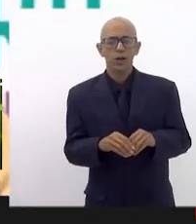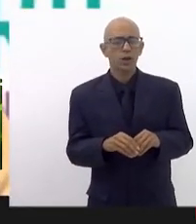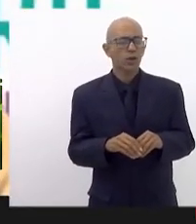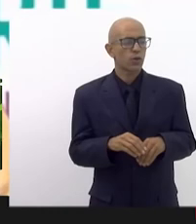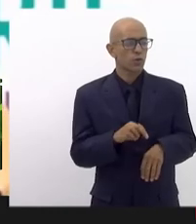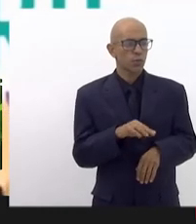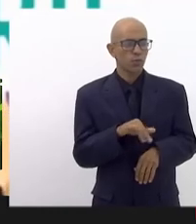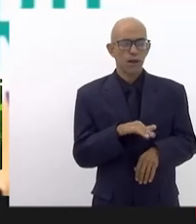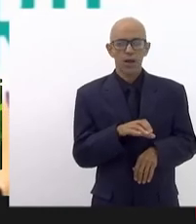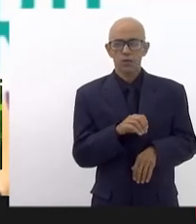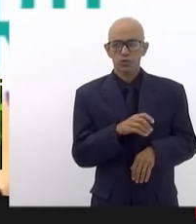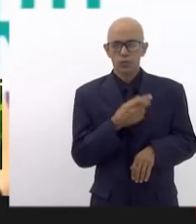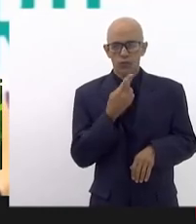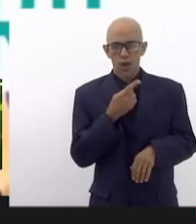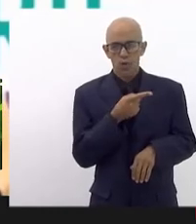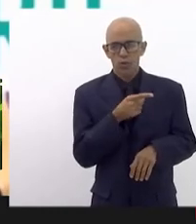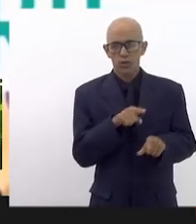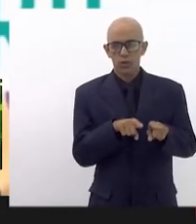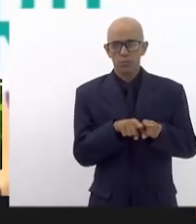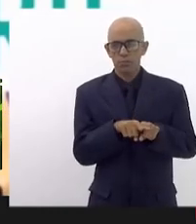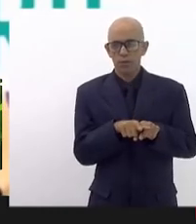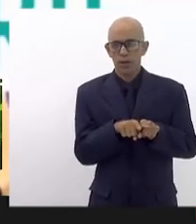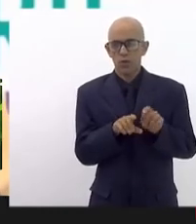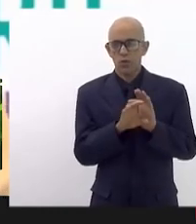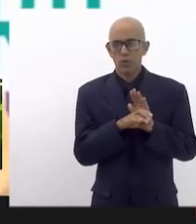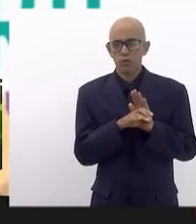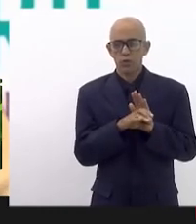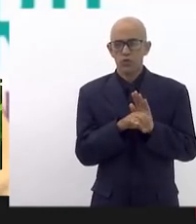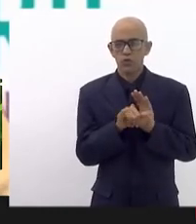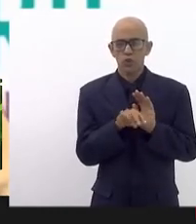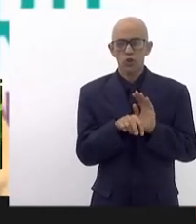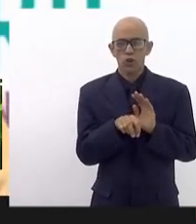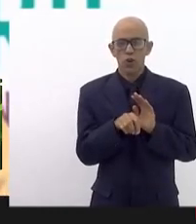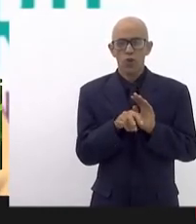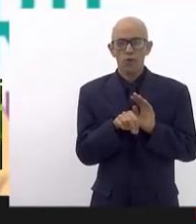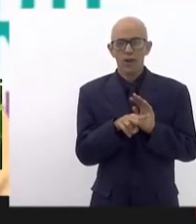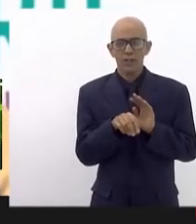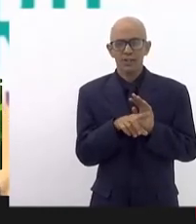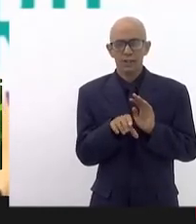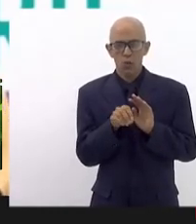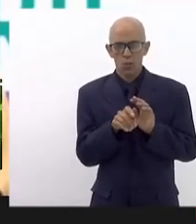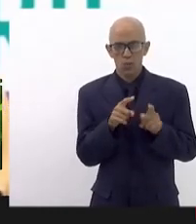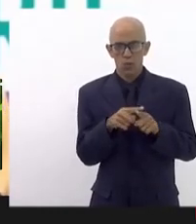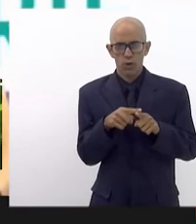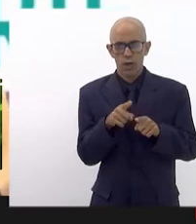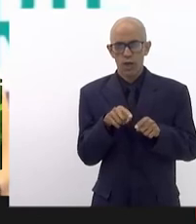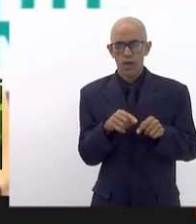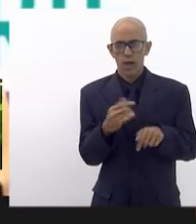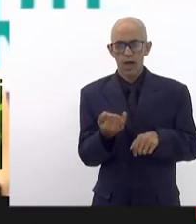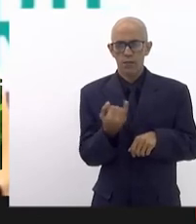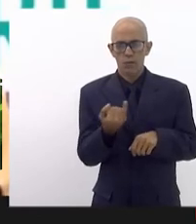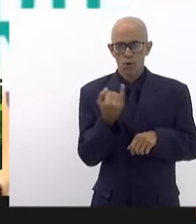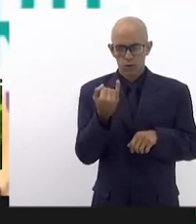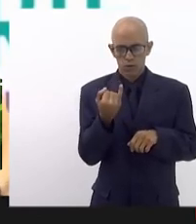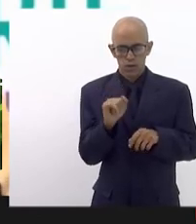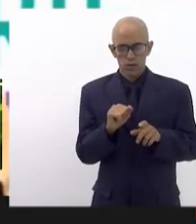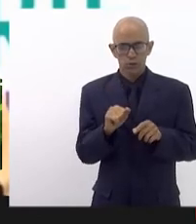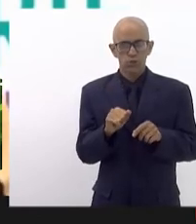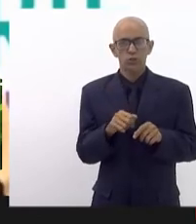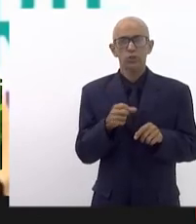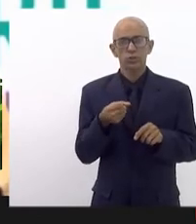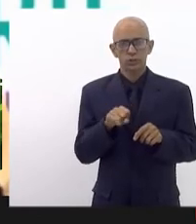a definição também de inovação social, porque foi muito aqui falada sobre ela, ela é fundamental na medida em